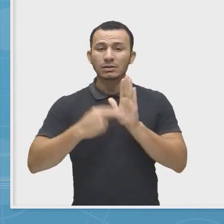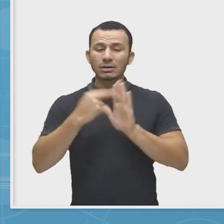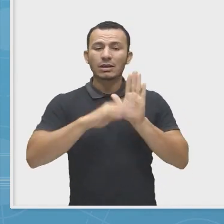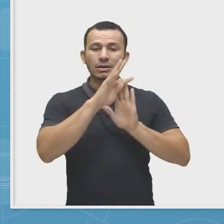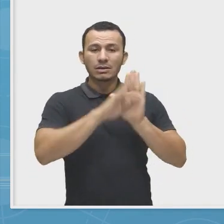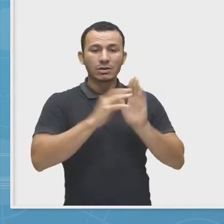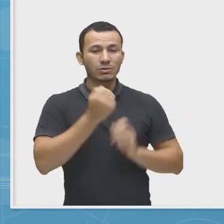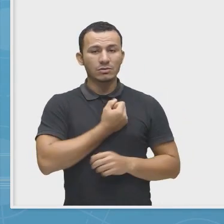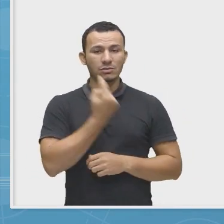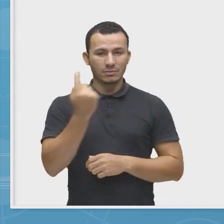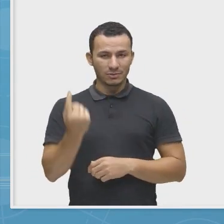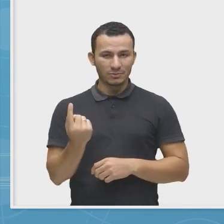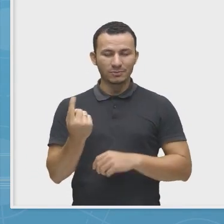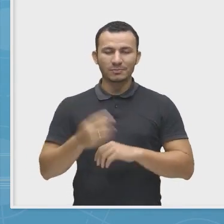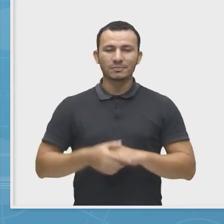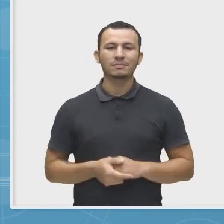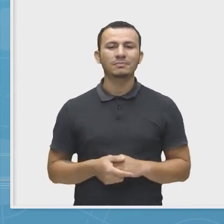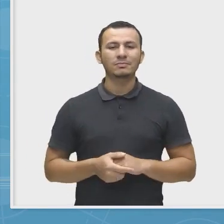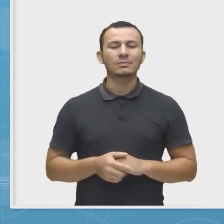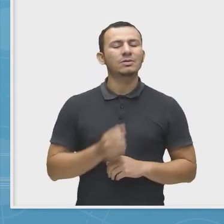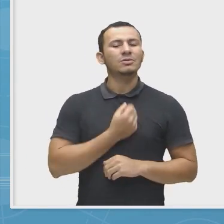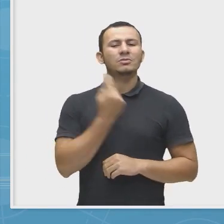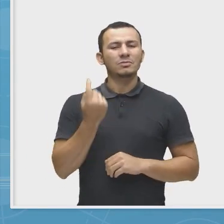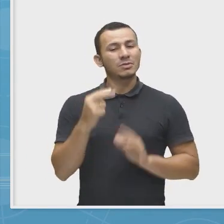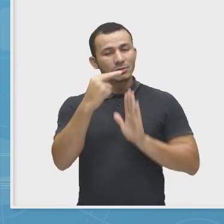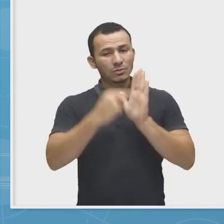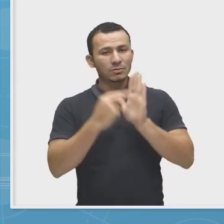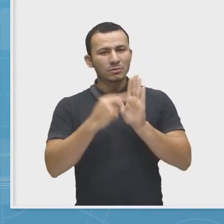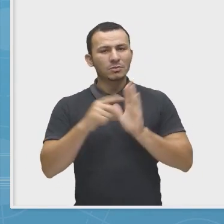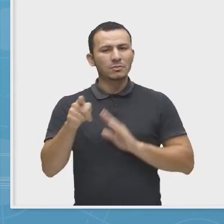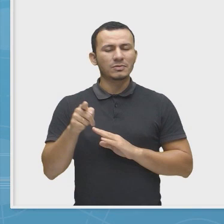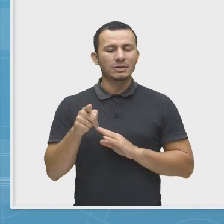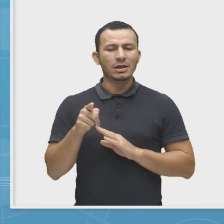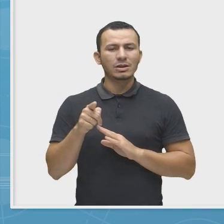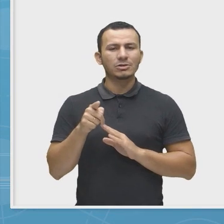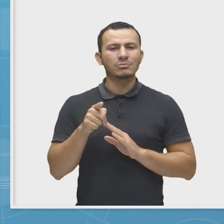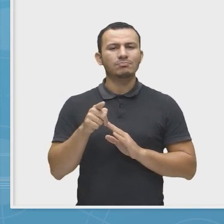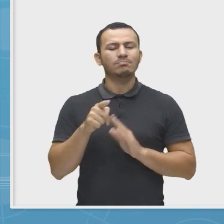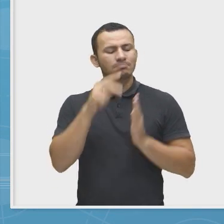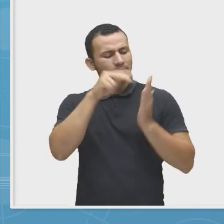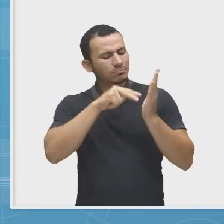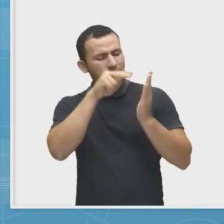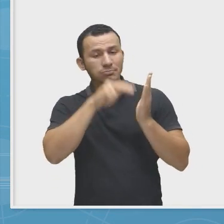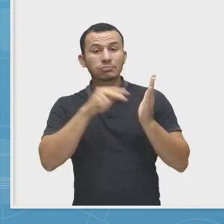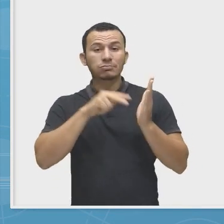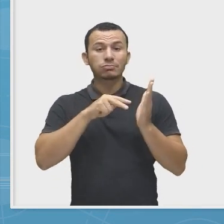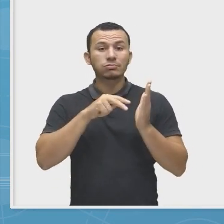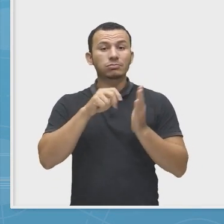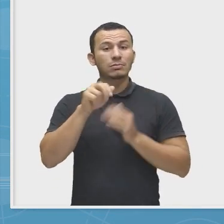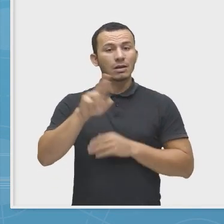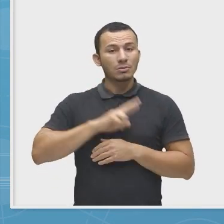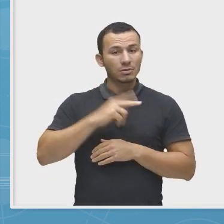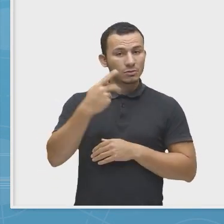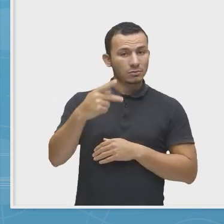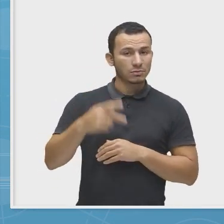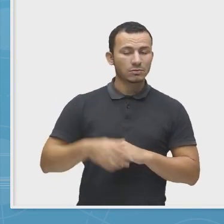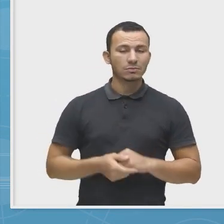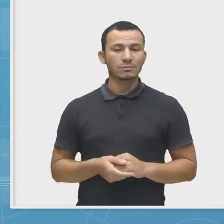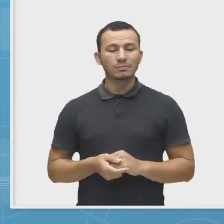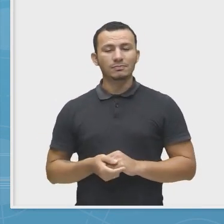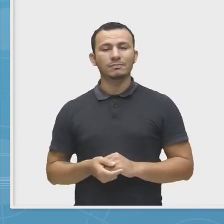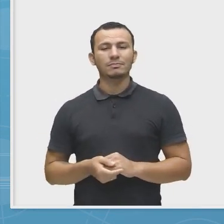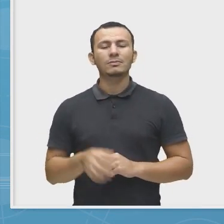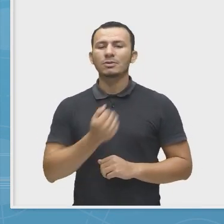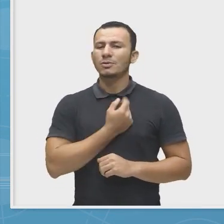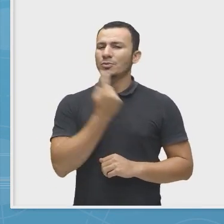texto da primeira questão, para que vocês possam conferir lá na sua resposta, ok? Então,